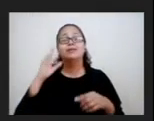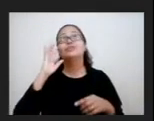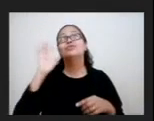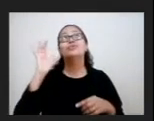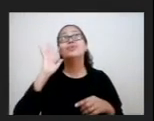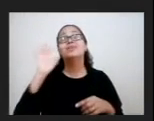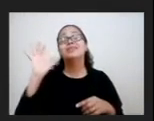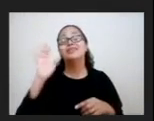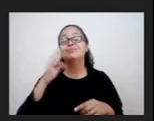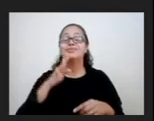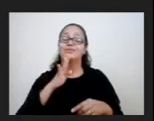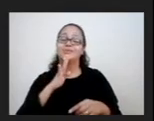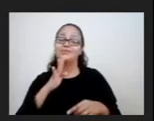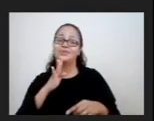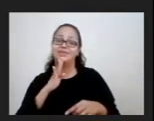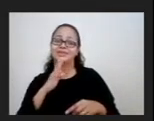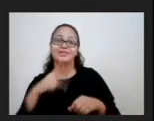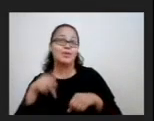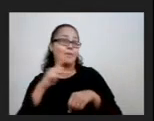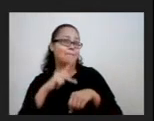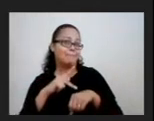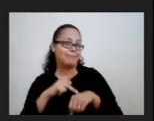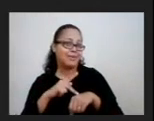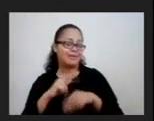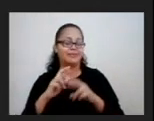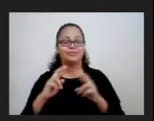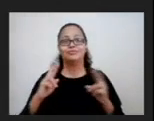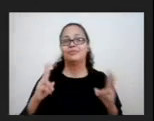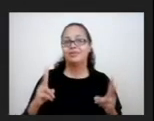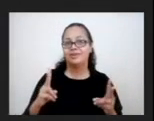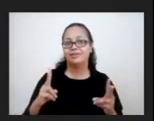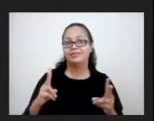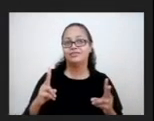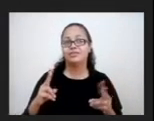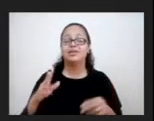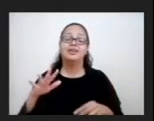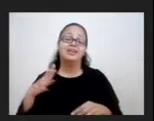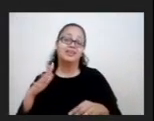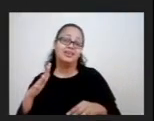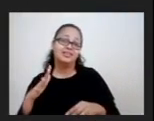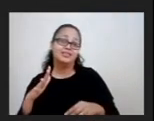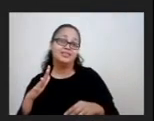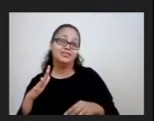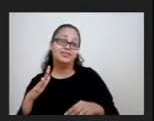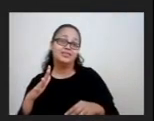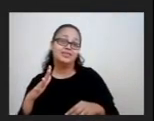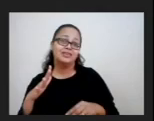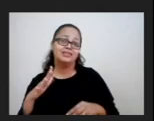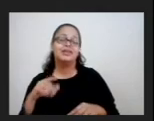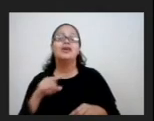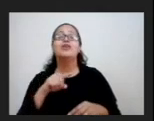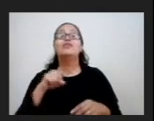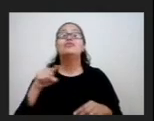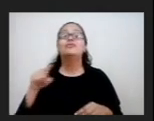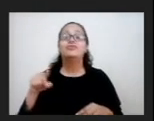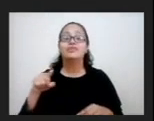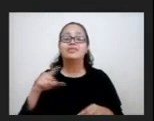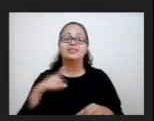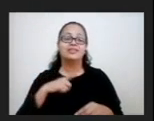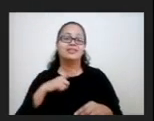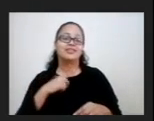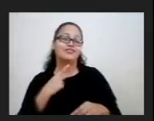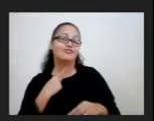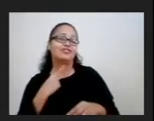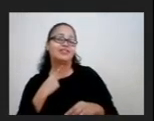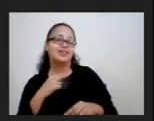outro país, um outro lugar, nos fascina, e nós não conseguimos fazer essa viagem. E aí, você tem vontade de conhecer outro país? E